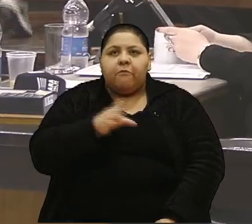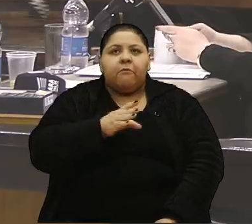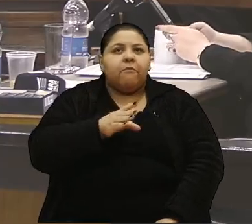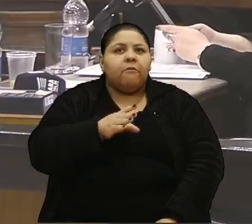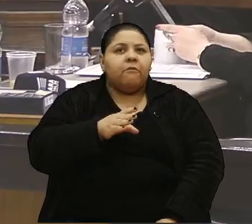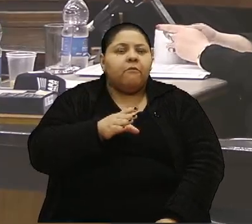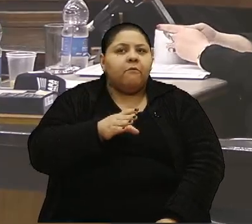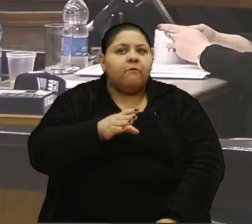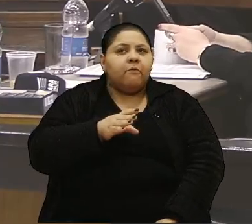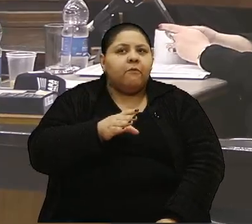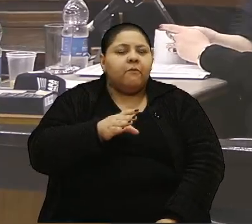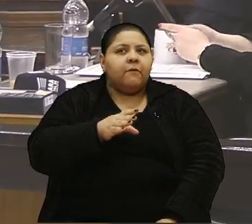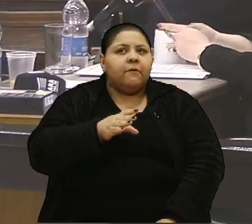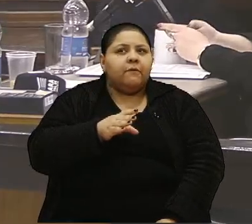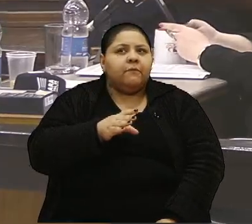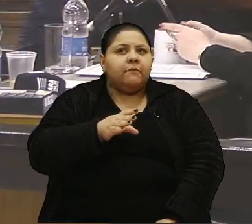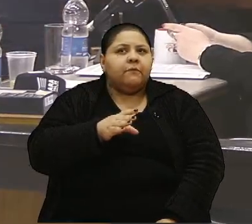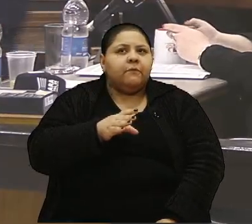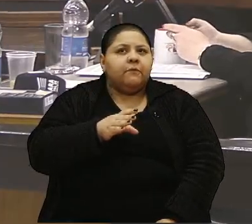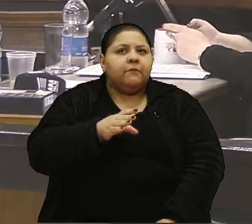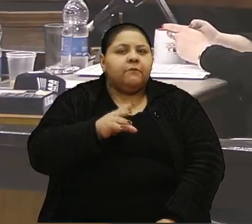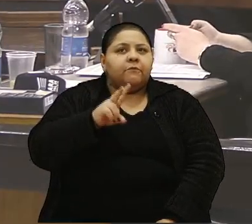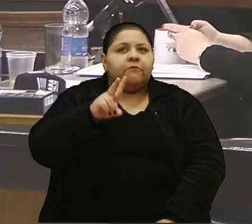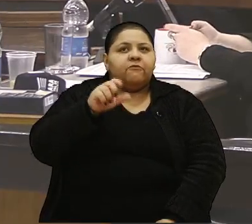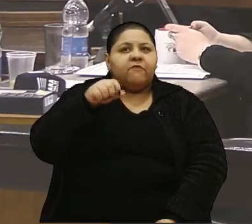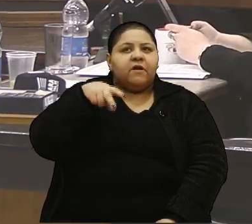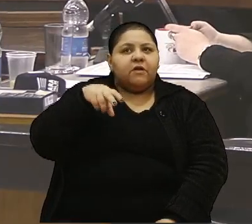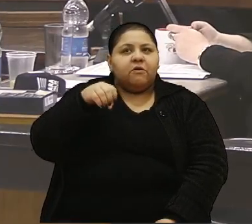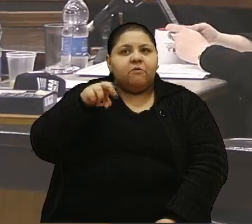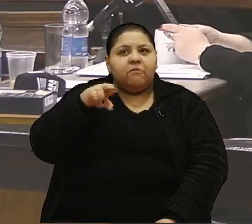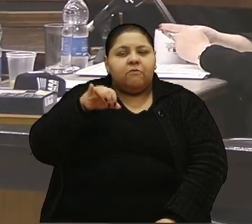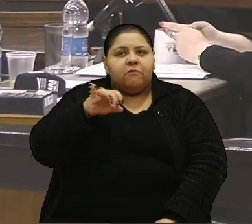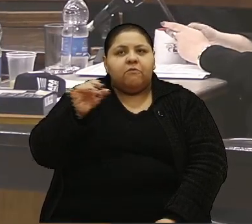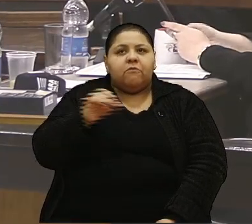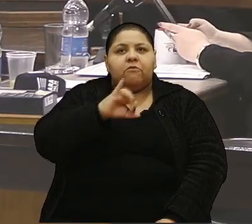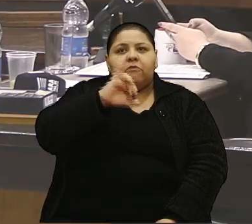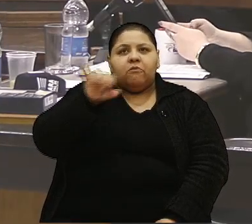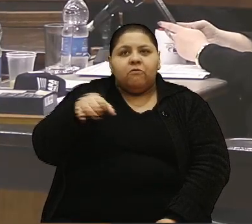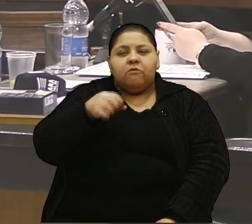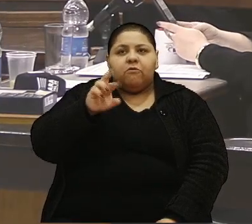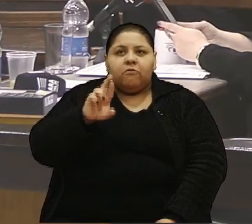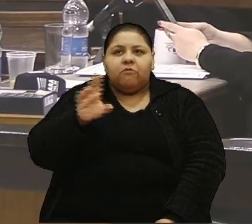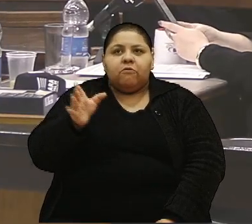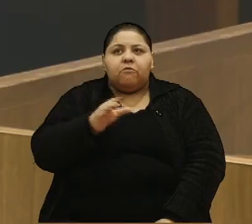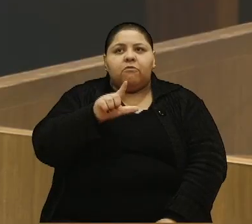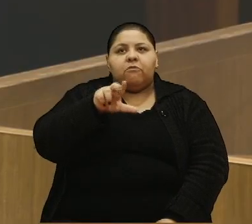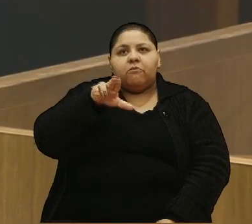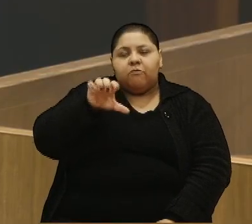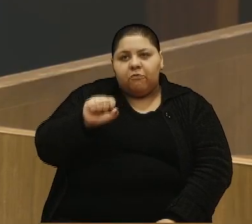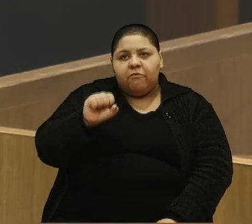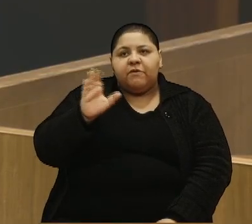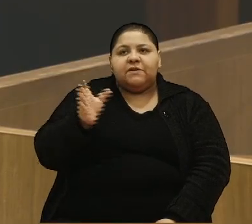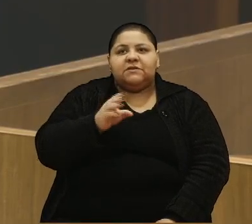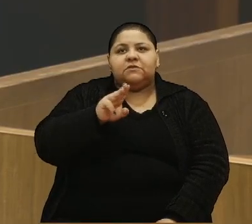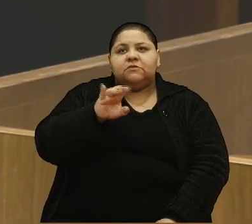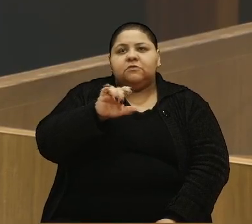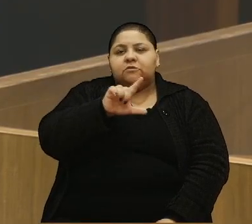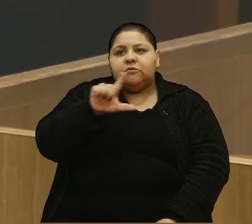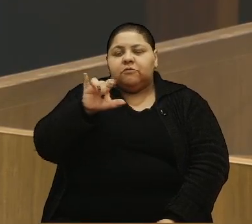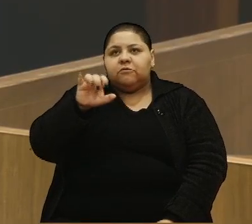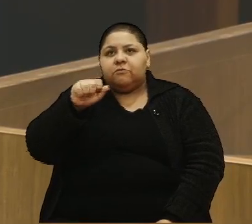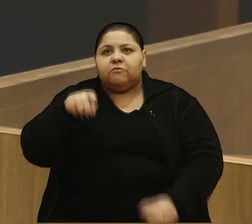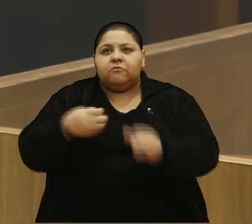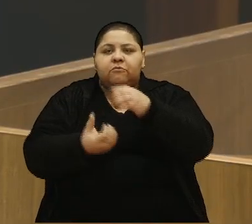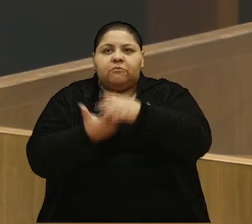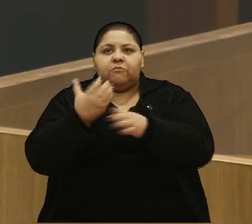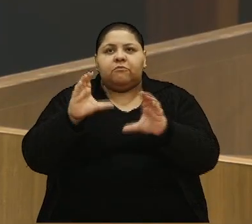Maggi e o Vanoli Maggi Júnior, Luiz Paulo Wilbert e William Luque, fundadores do grupo